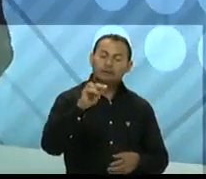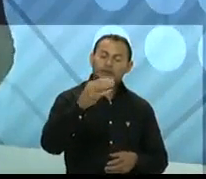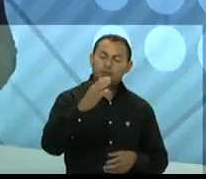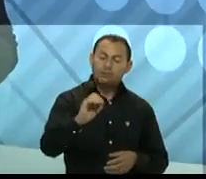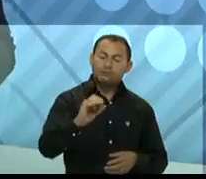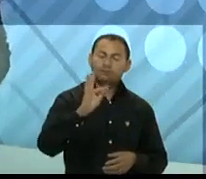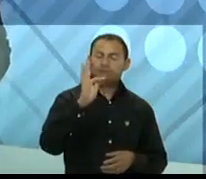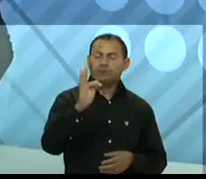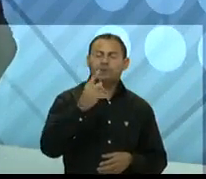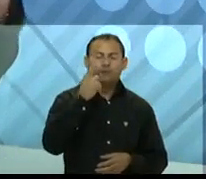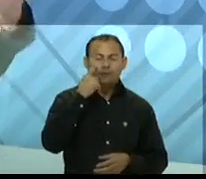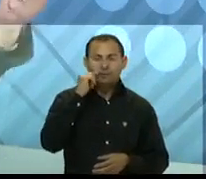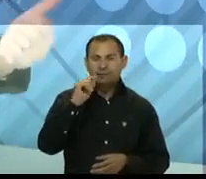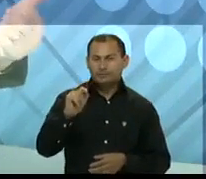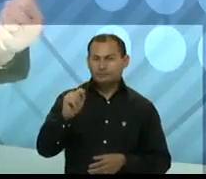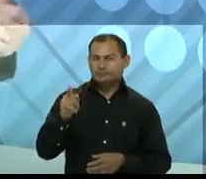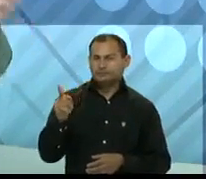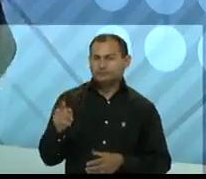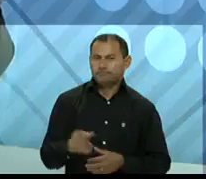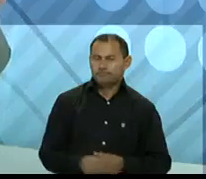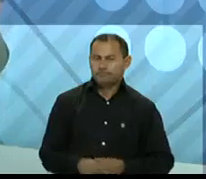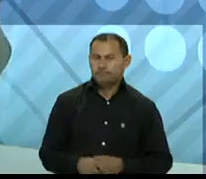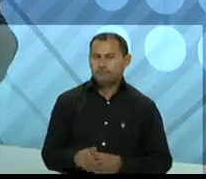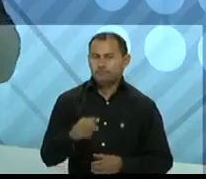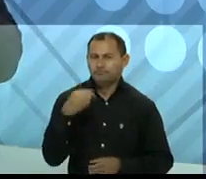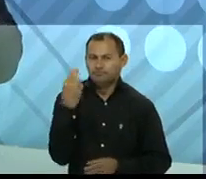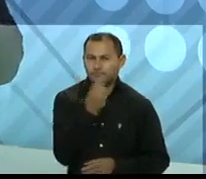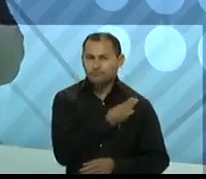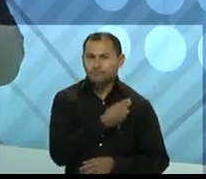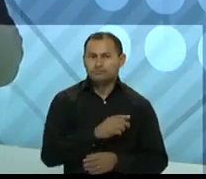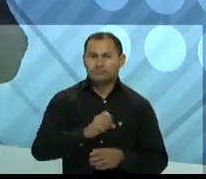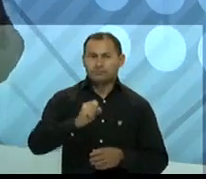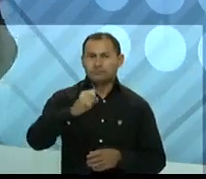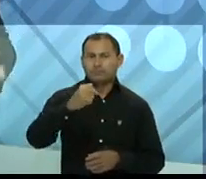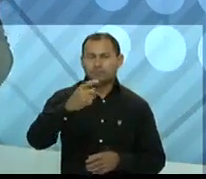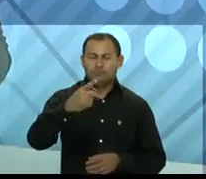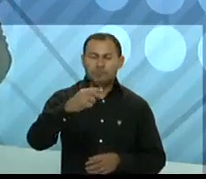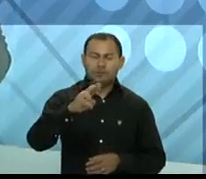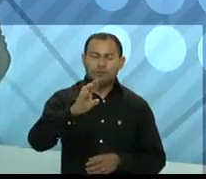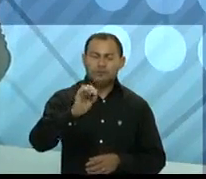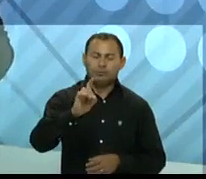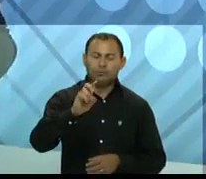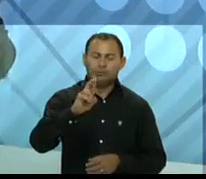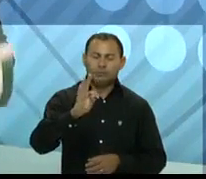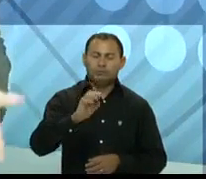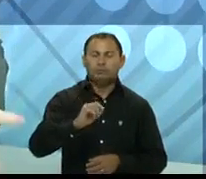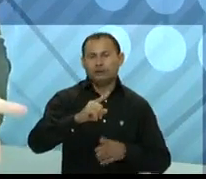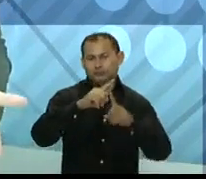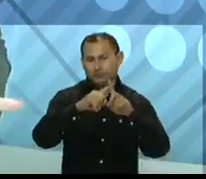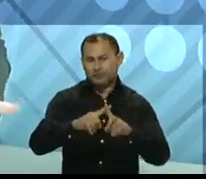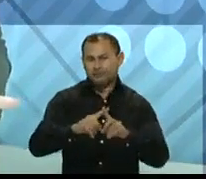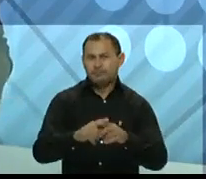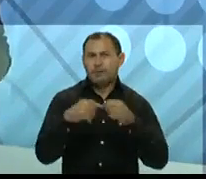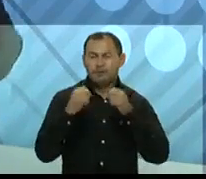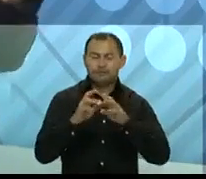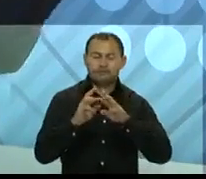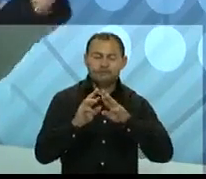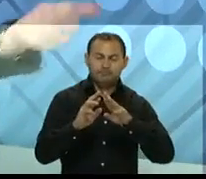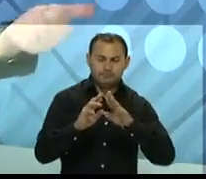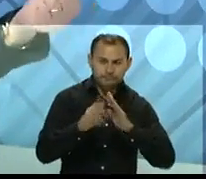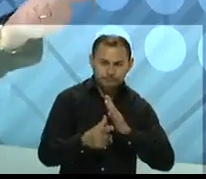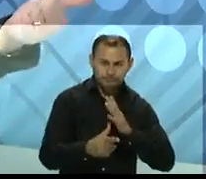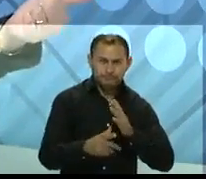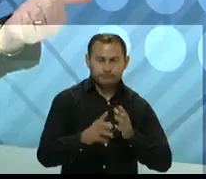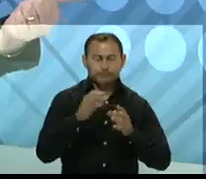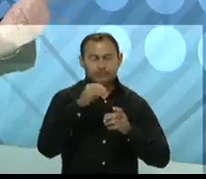que nós temos ali. Neste caso, nós tínhamos o produto de duas funções e a gente precisava derivar. Então, a gente